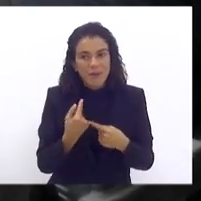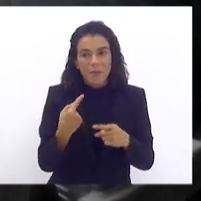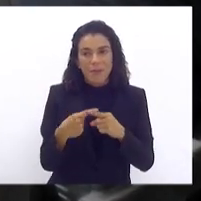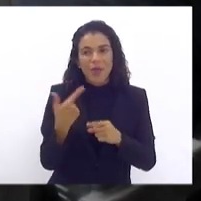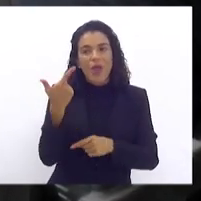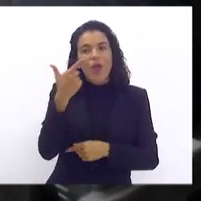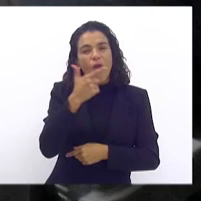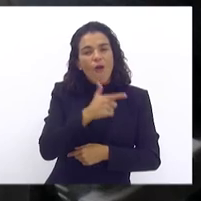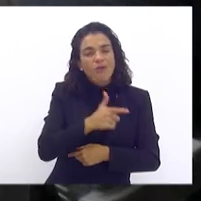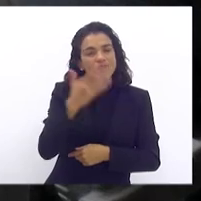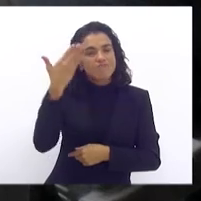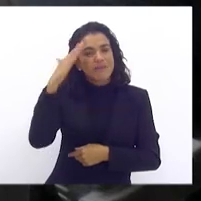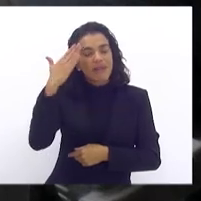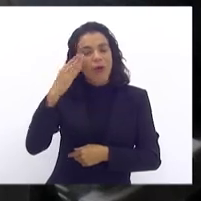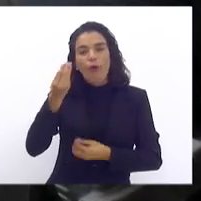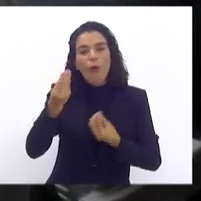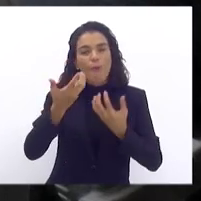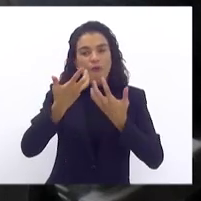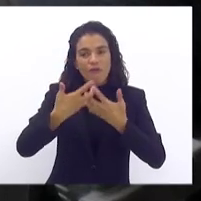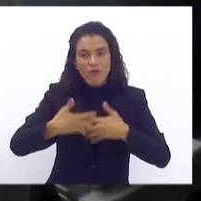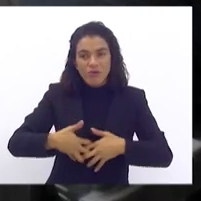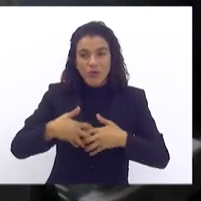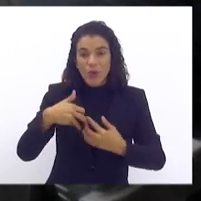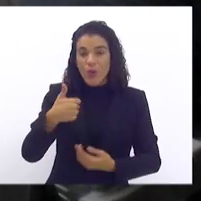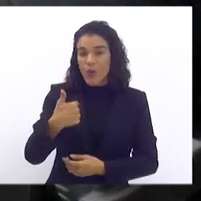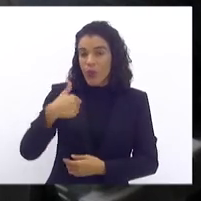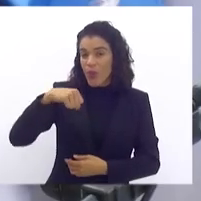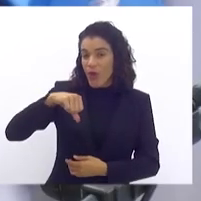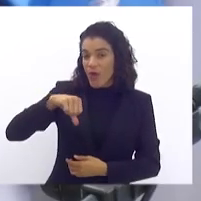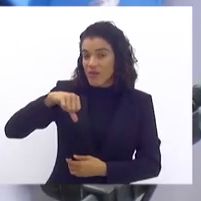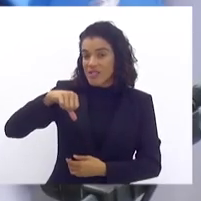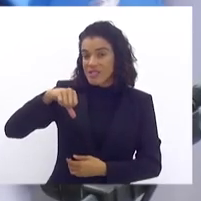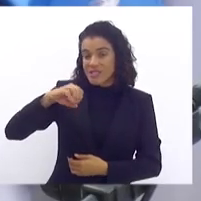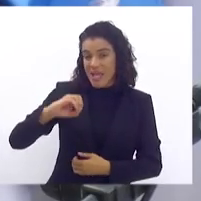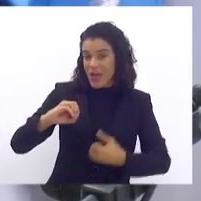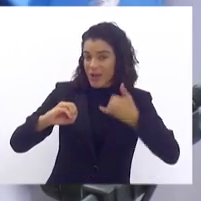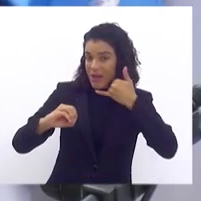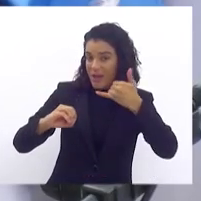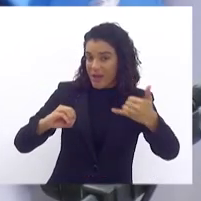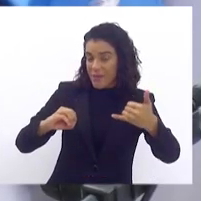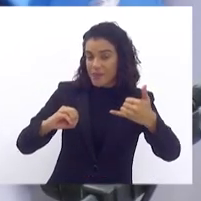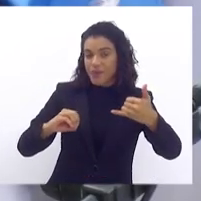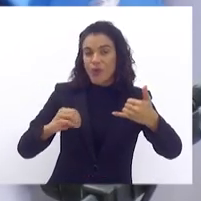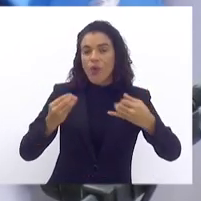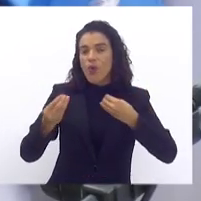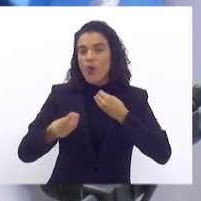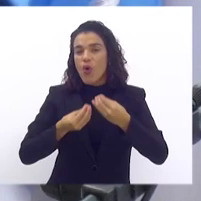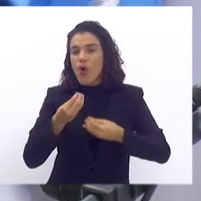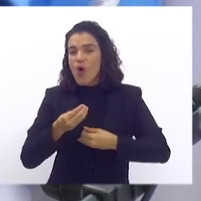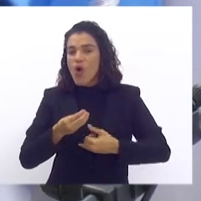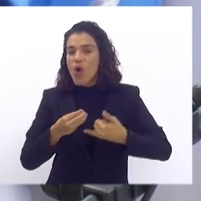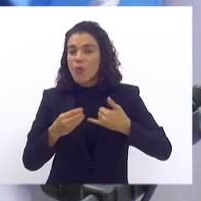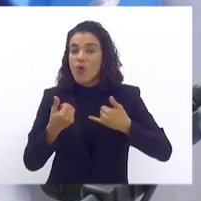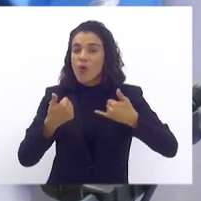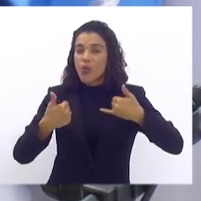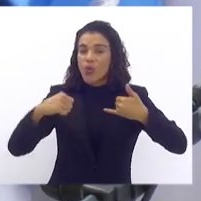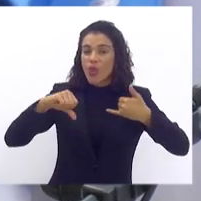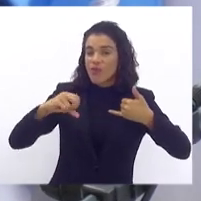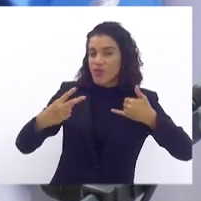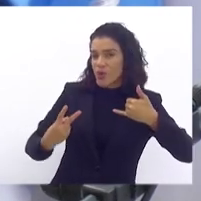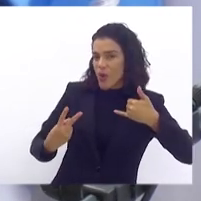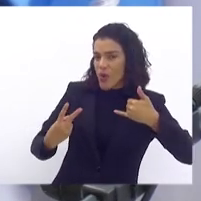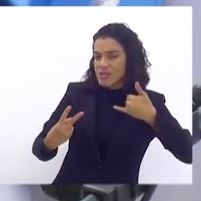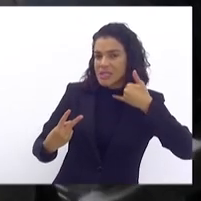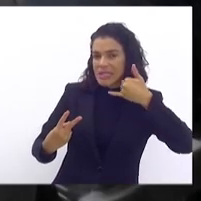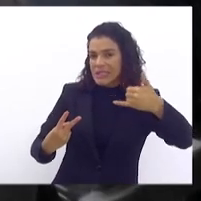como é que funciona, por exemplo, o 190, como é que funciona o chamamento para o 192, quem são